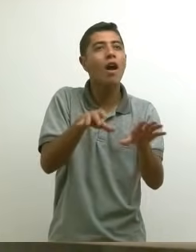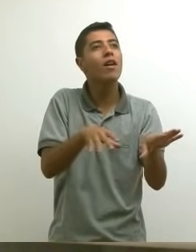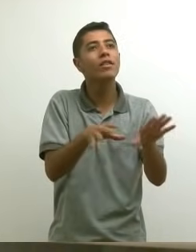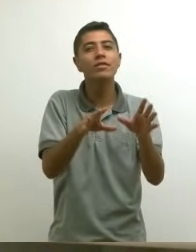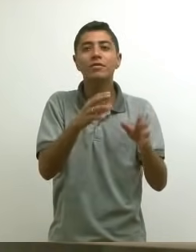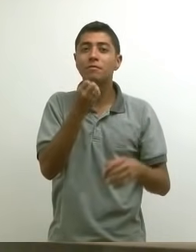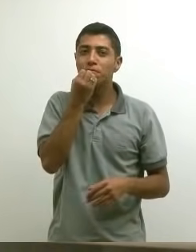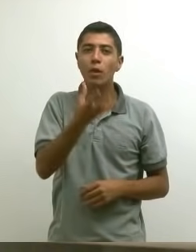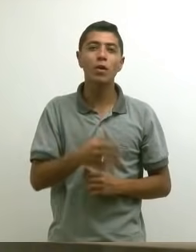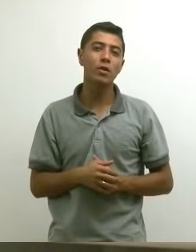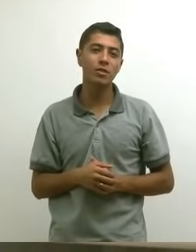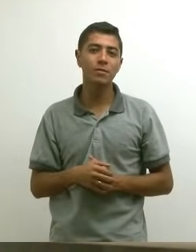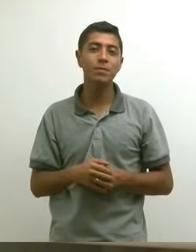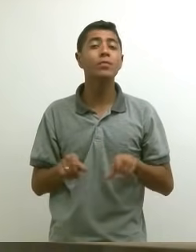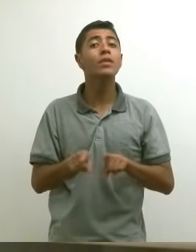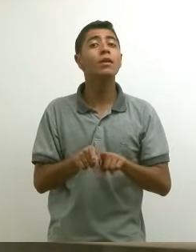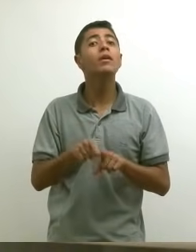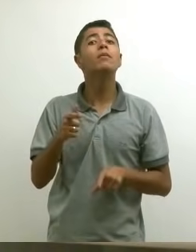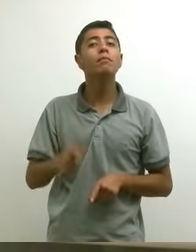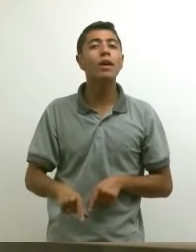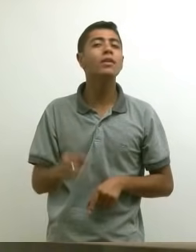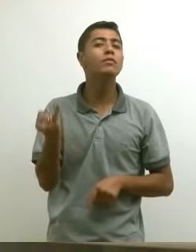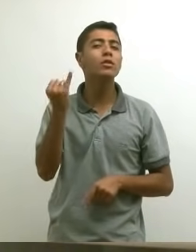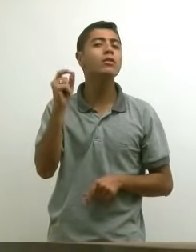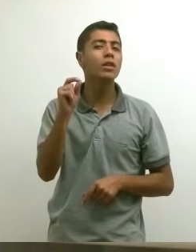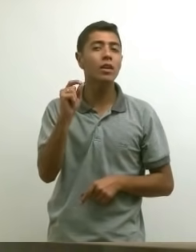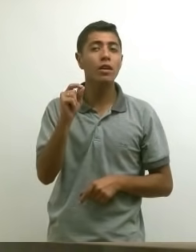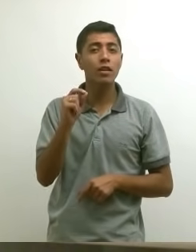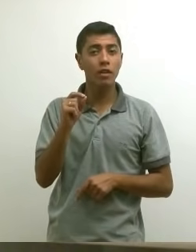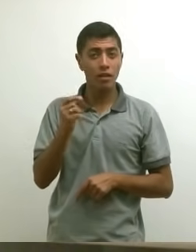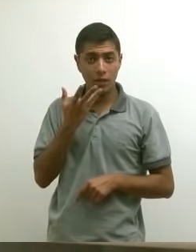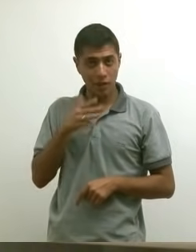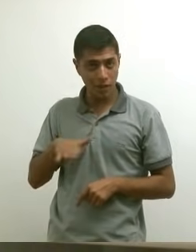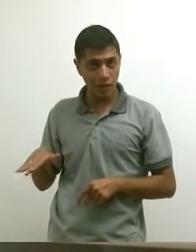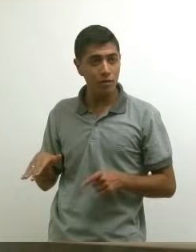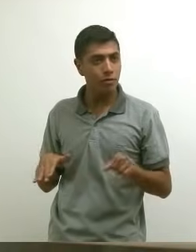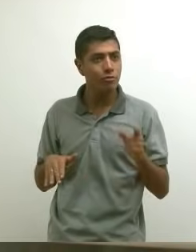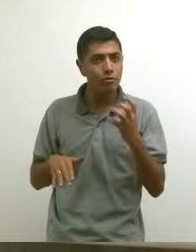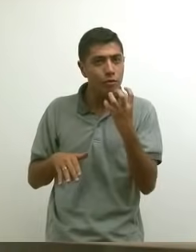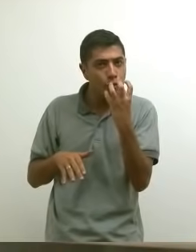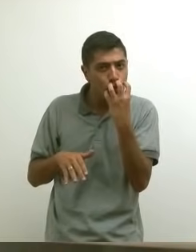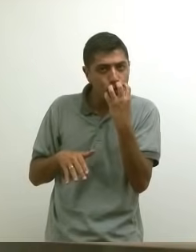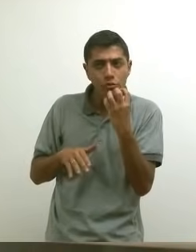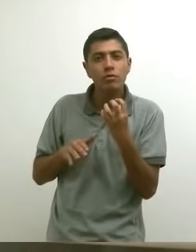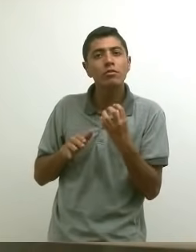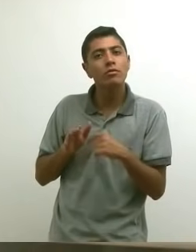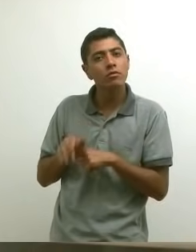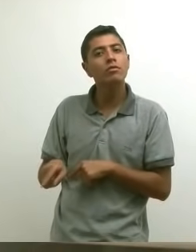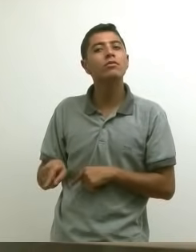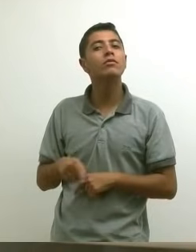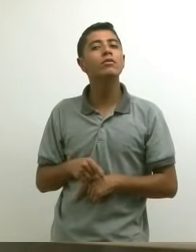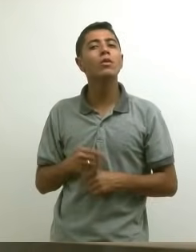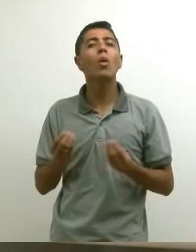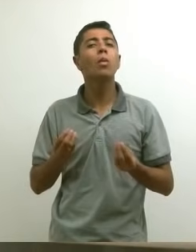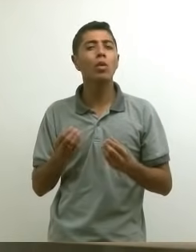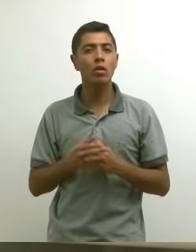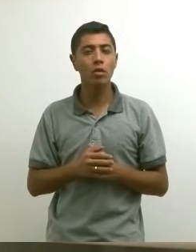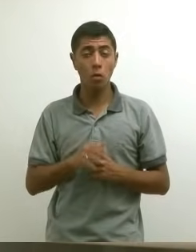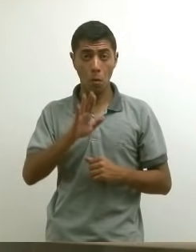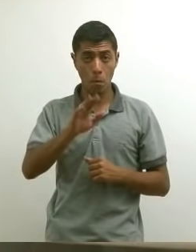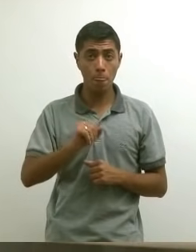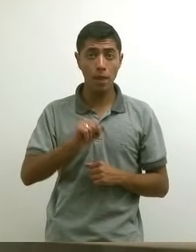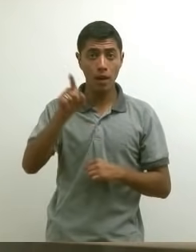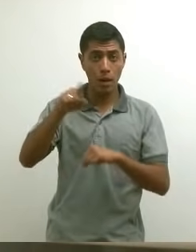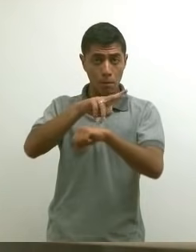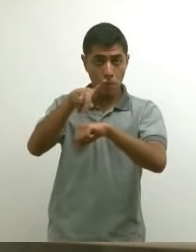de meditação mais france mas frança quer dizer atenção plena melhor escola de meditação para crianças fica na